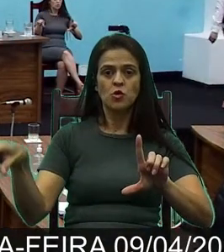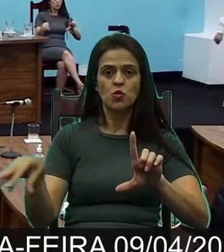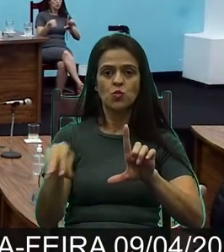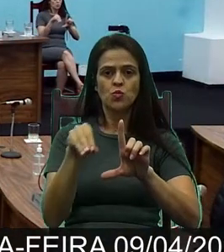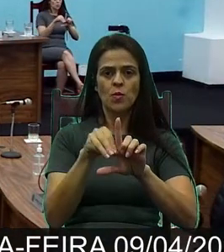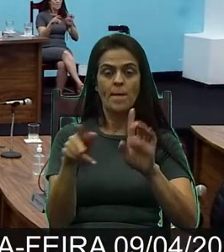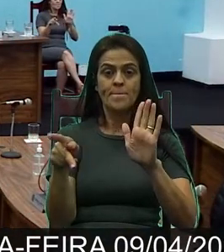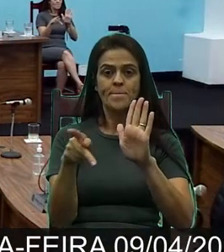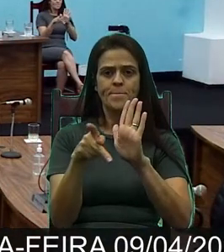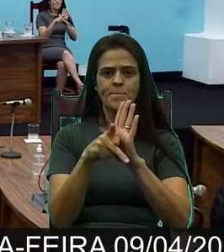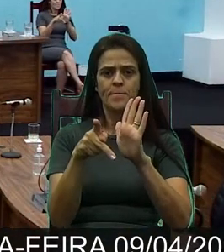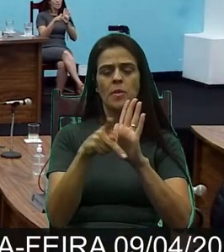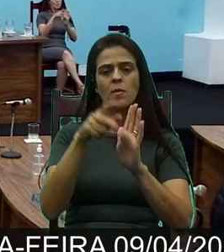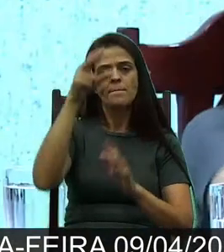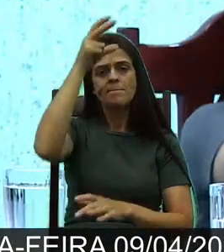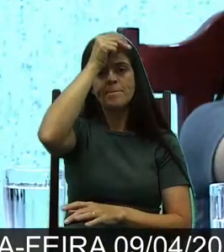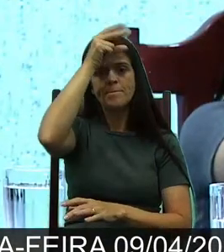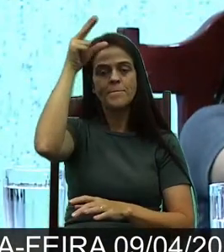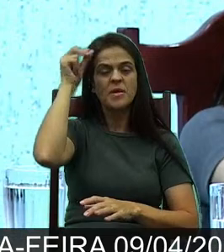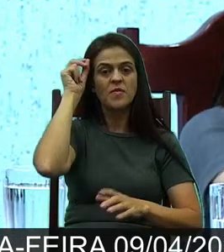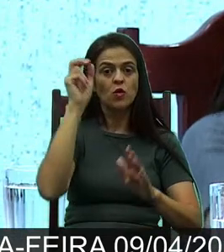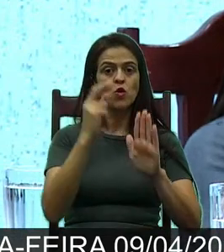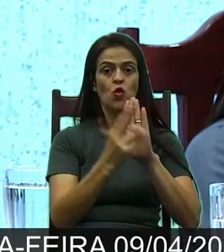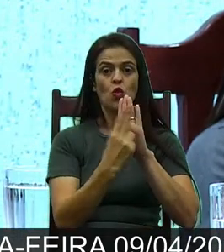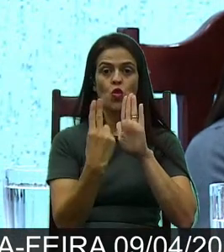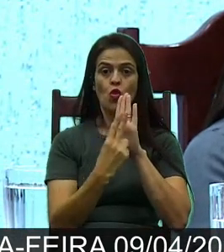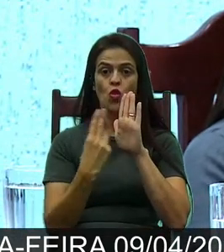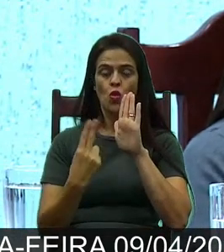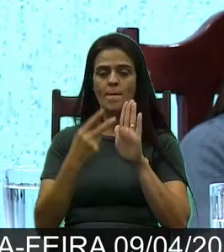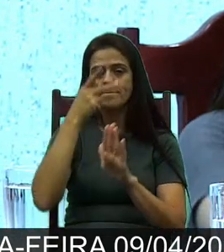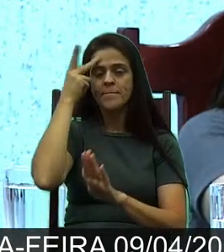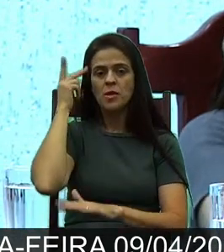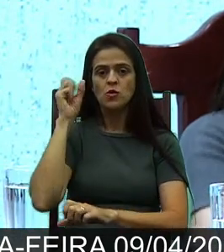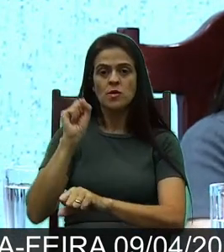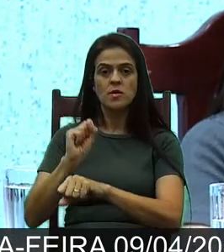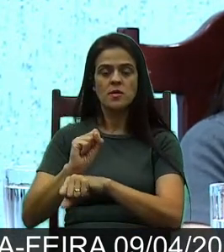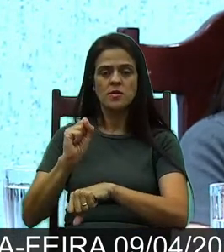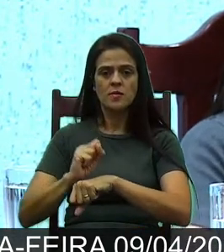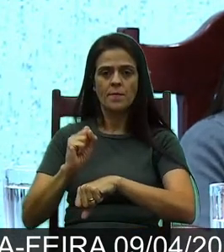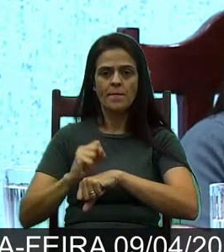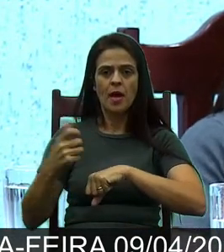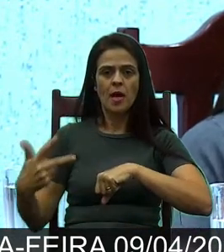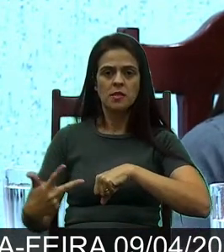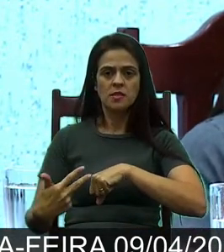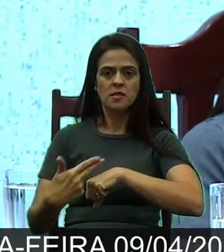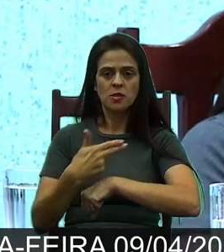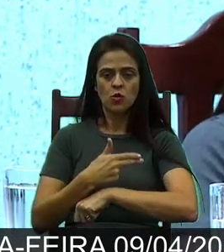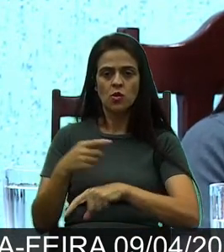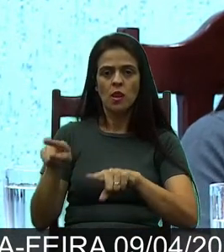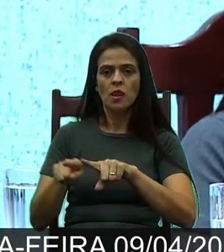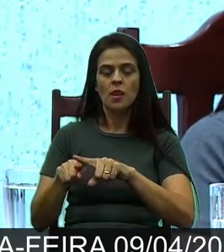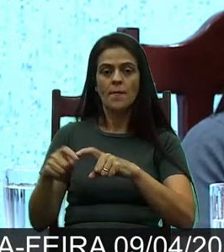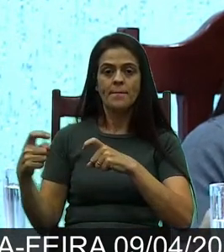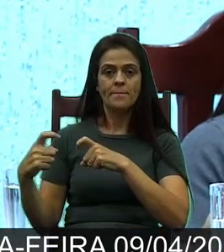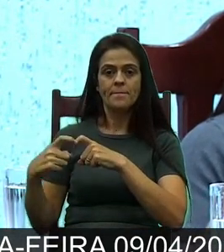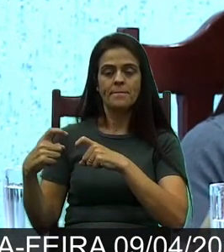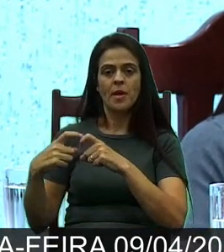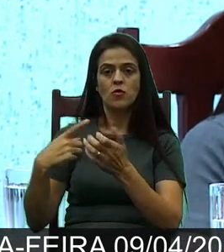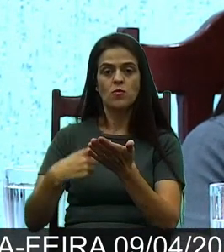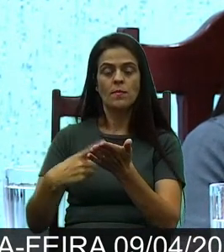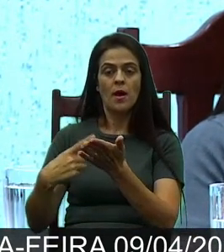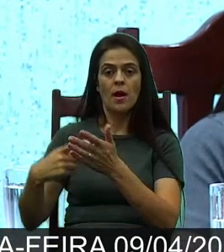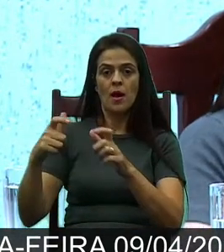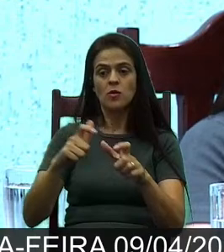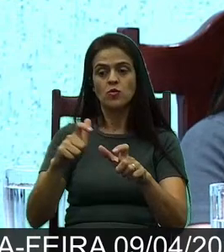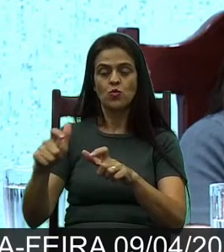do município da lista de espera dos pacientes que aguardam por consultas, exames, intervenções cirúrgicas e outros procedimentos nos estabelecimentos da rede pública